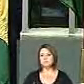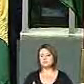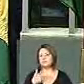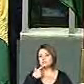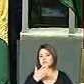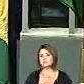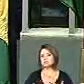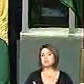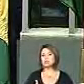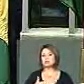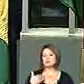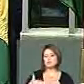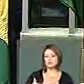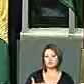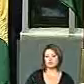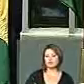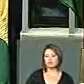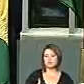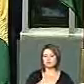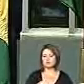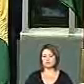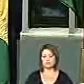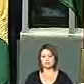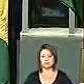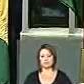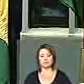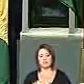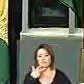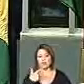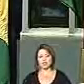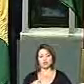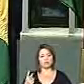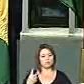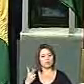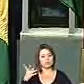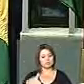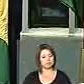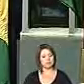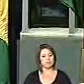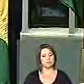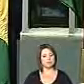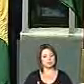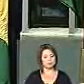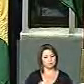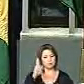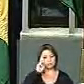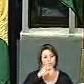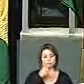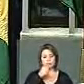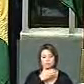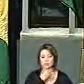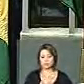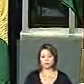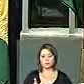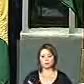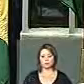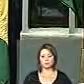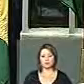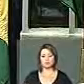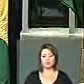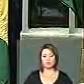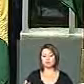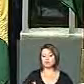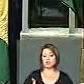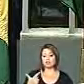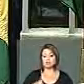desvalorizam o processo eleitoral e os seus resultados. Senhores e senhoras, não há terceiro